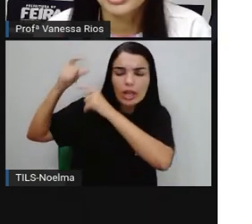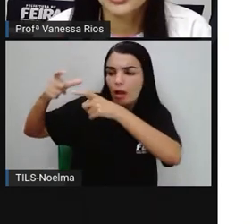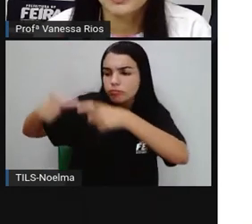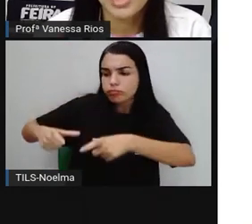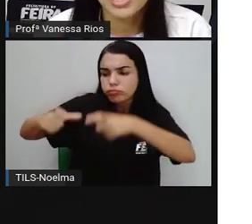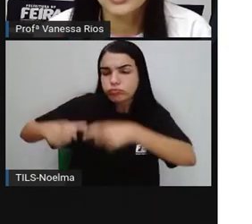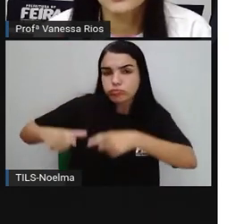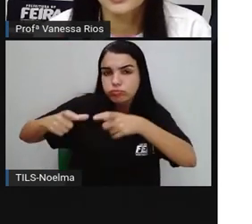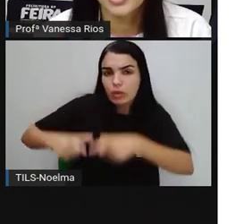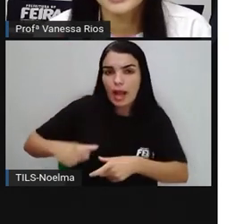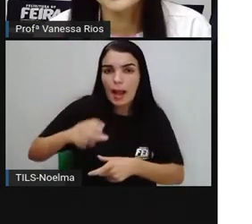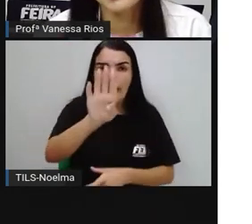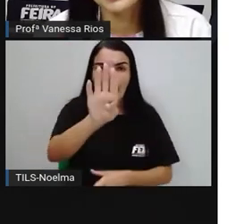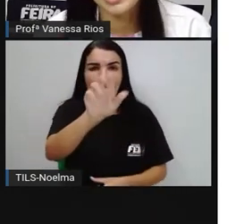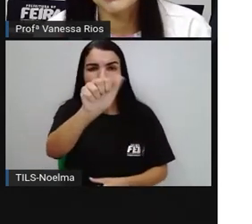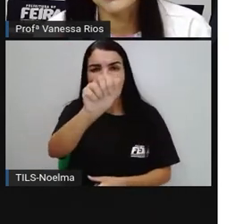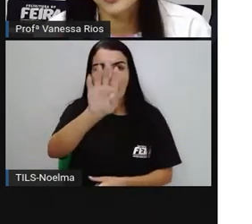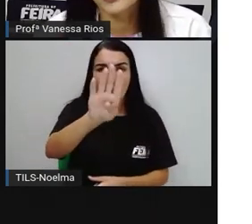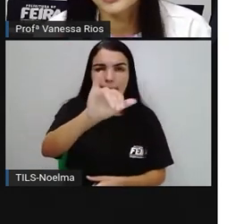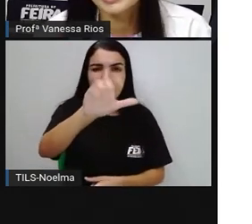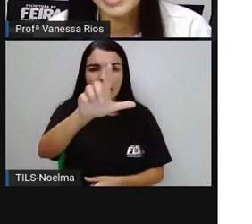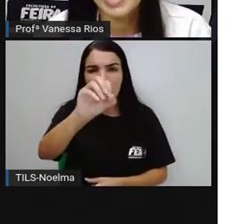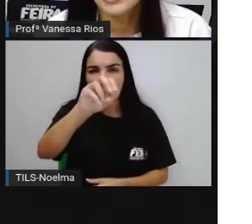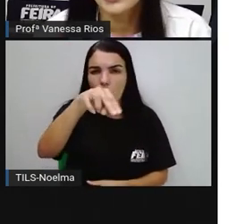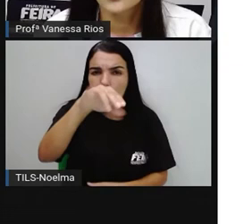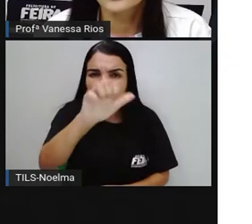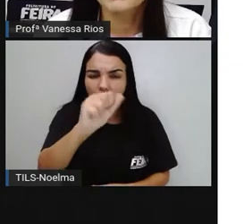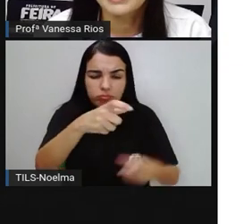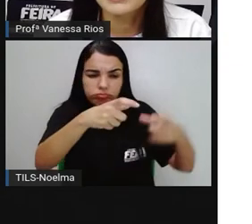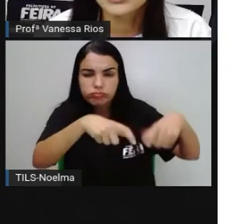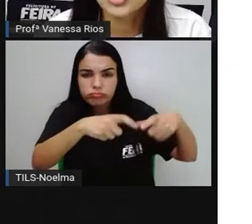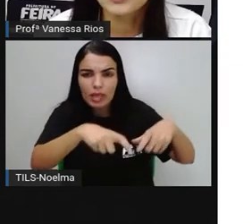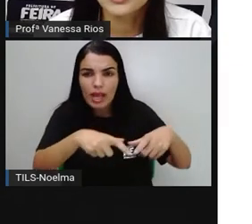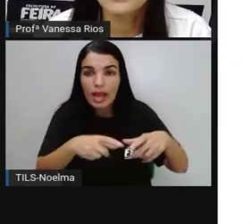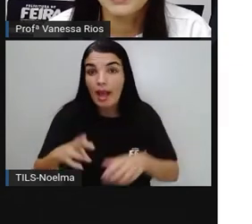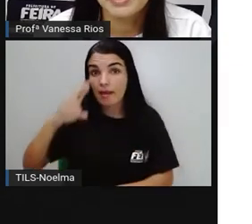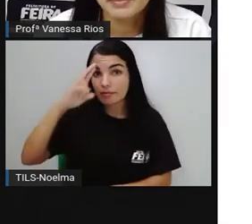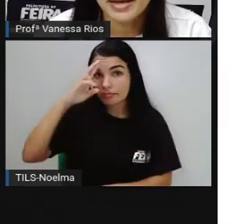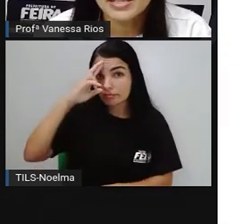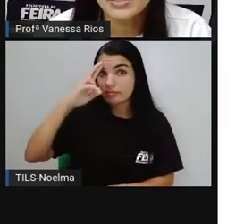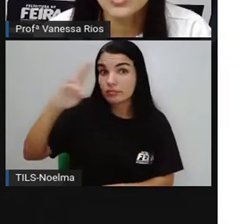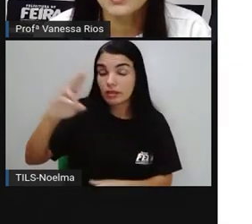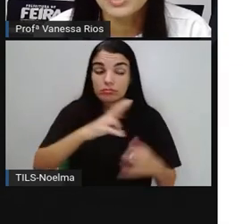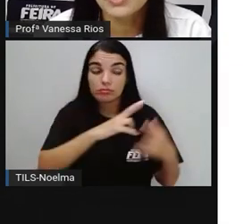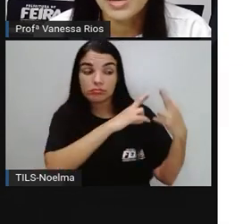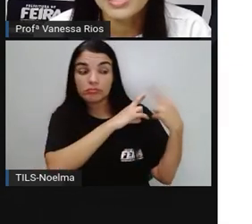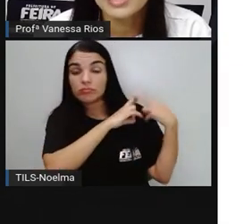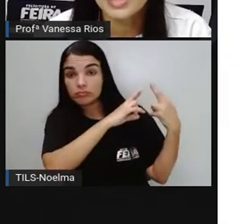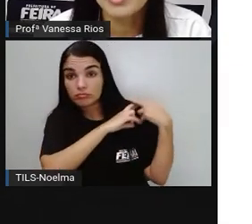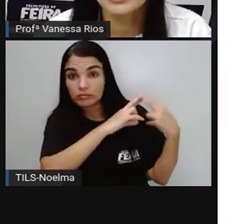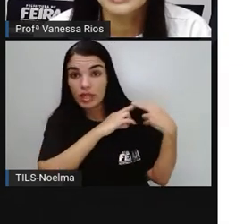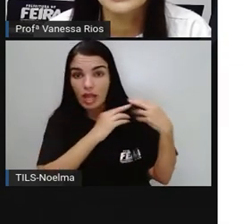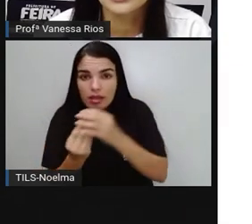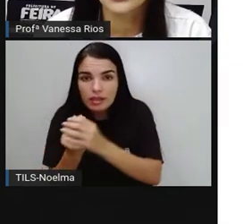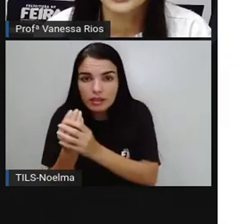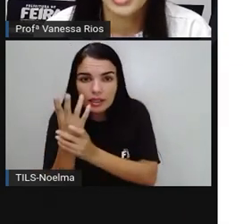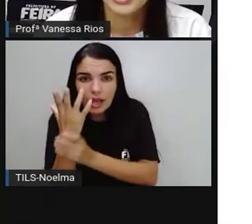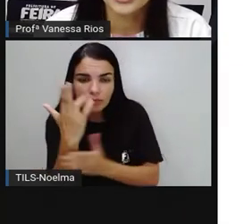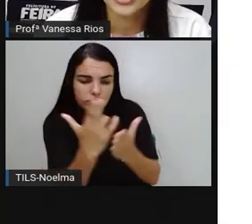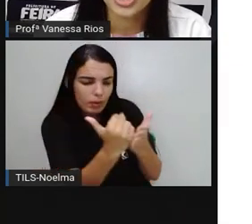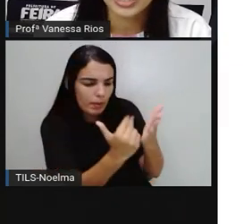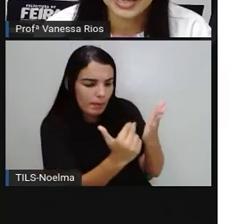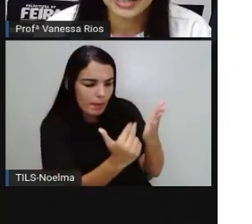atual Oriente Médio, foi o responsável por criar o primeiro tipo de mapa, esculpido aí em tabuletas